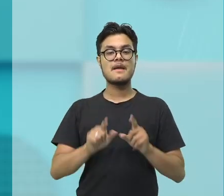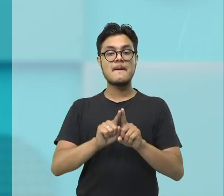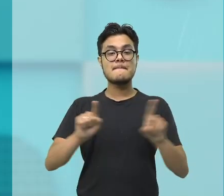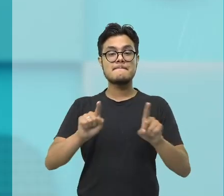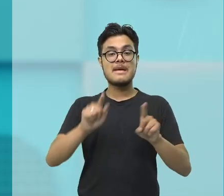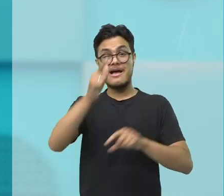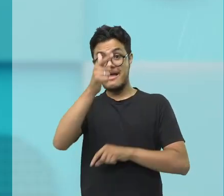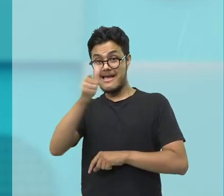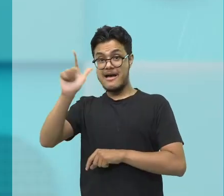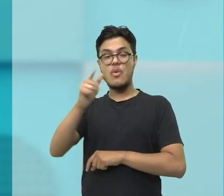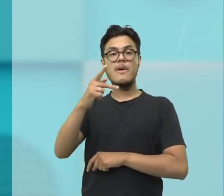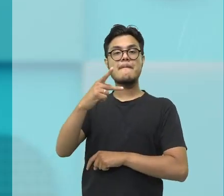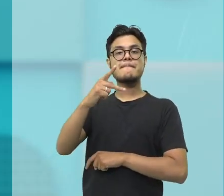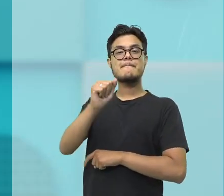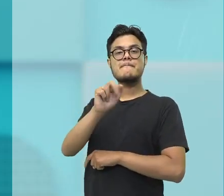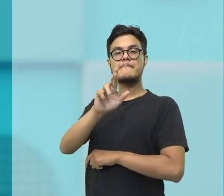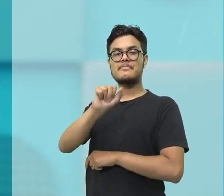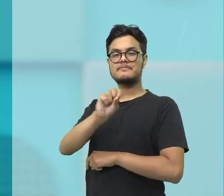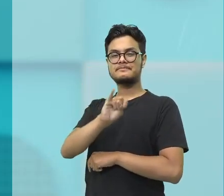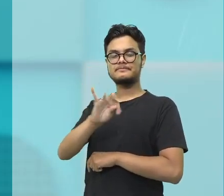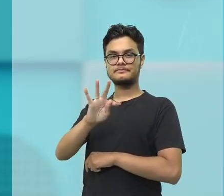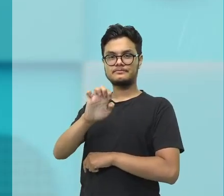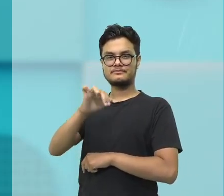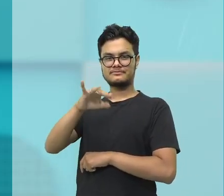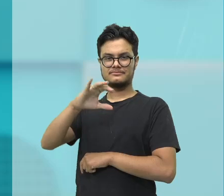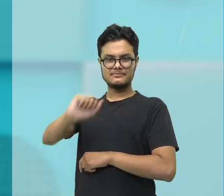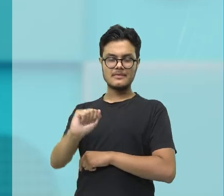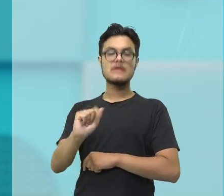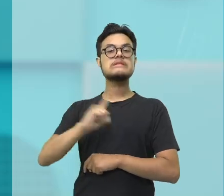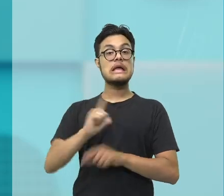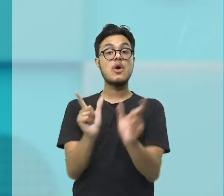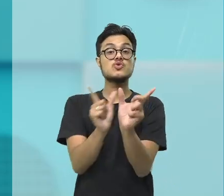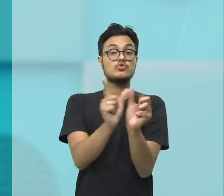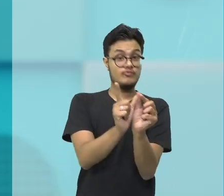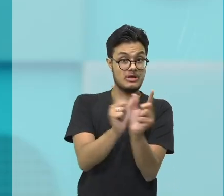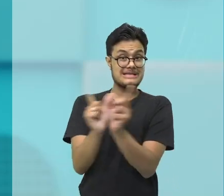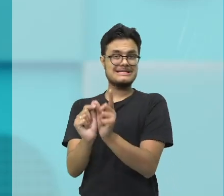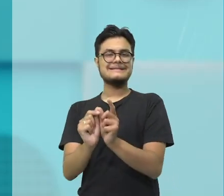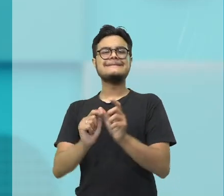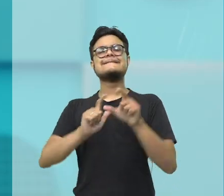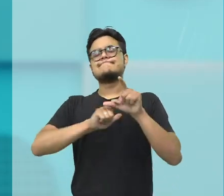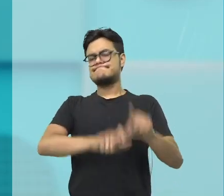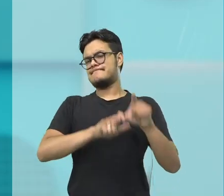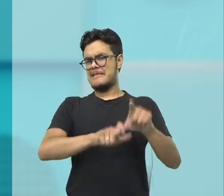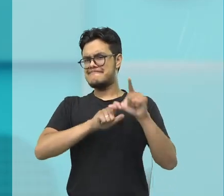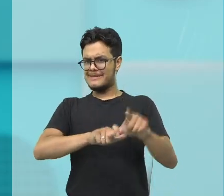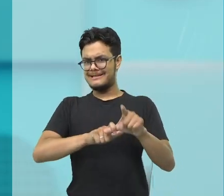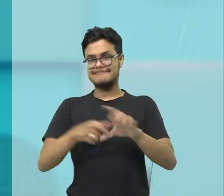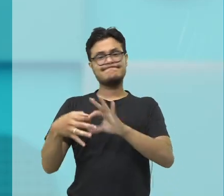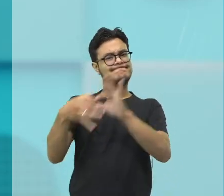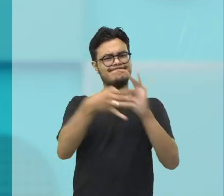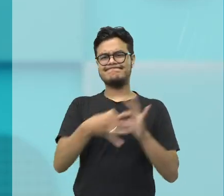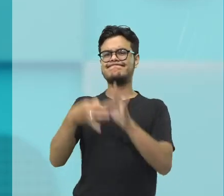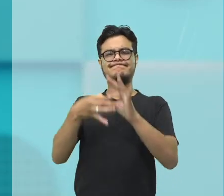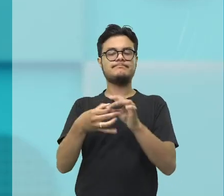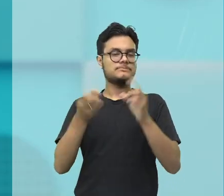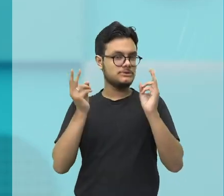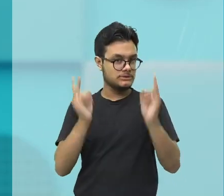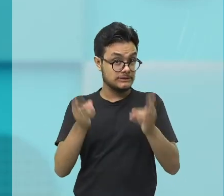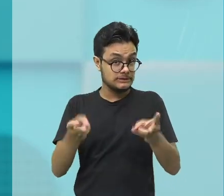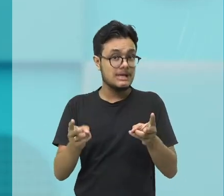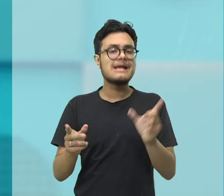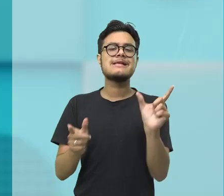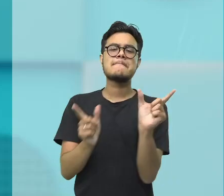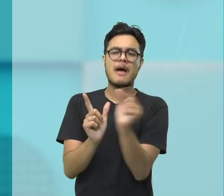a parasintética, eu vou ter os dois, sempre de mãozinhas dadas, porque eu vou ter tanto